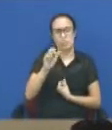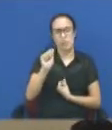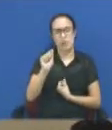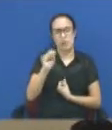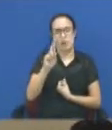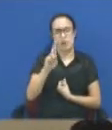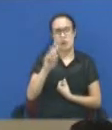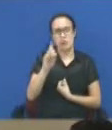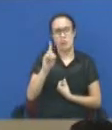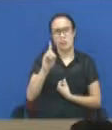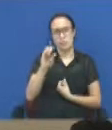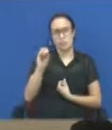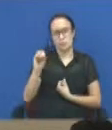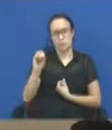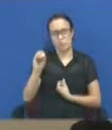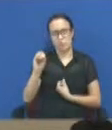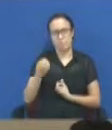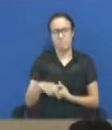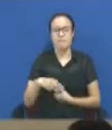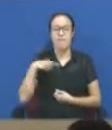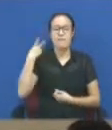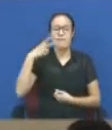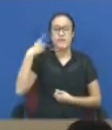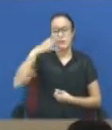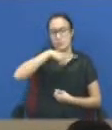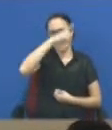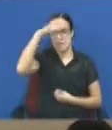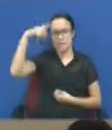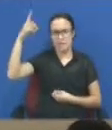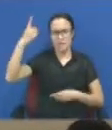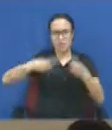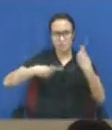discutir. Vereadora Mayra.